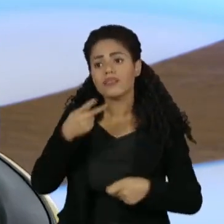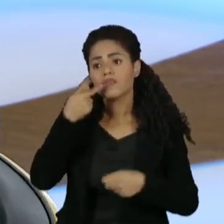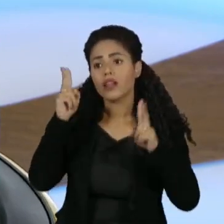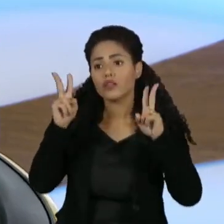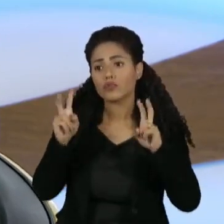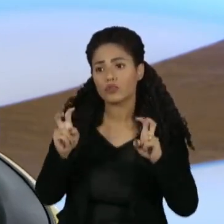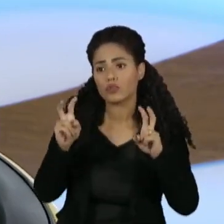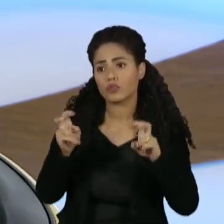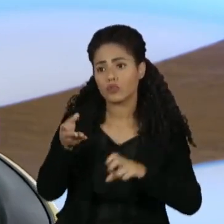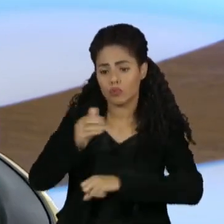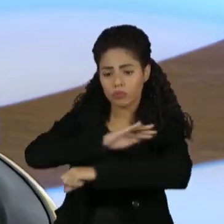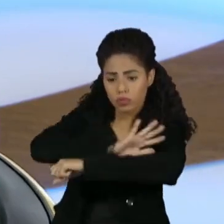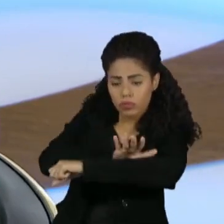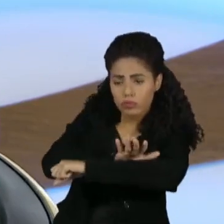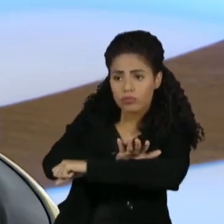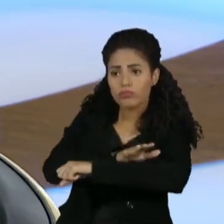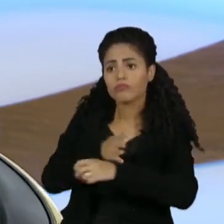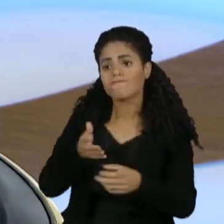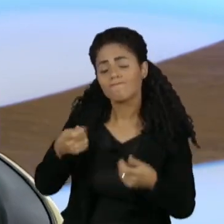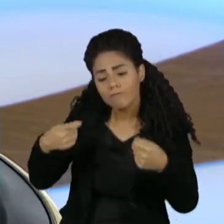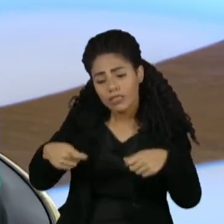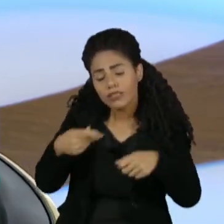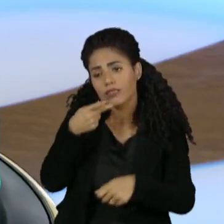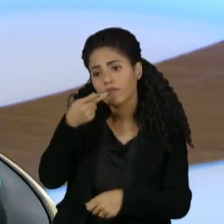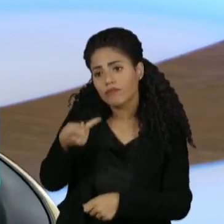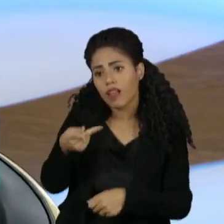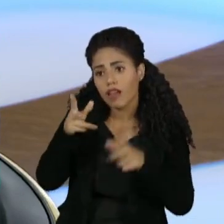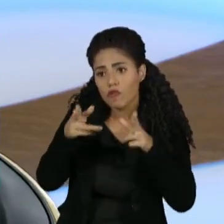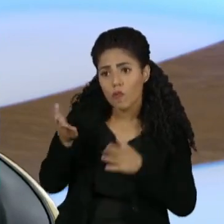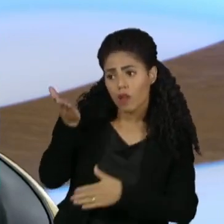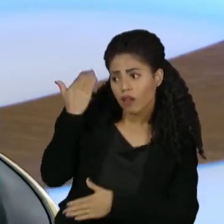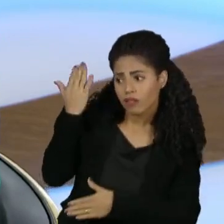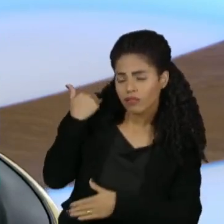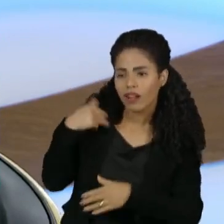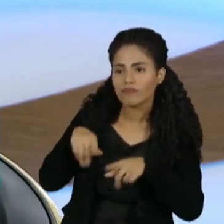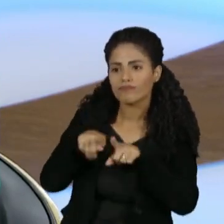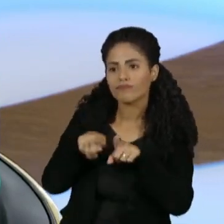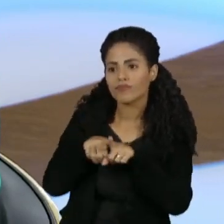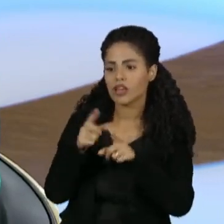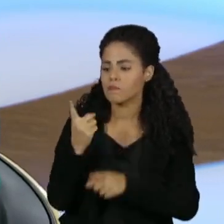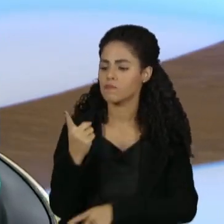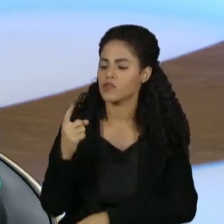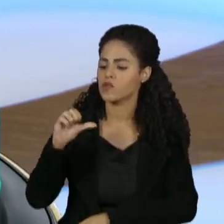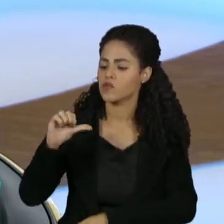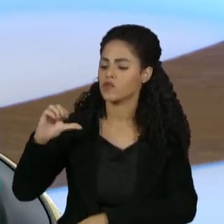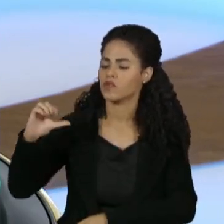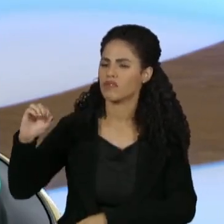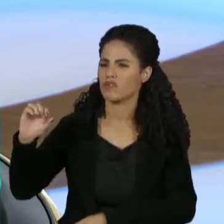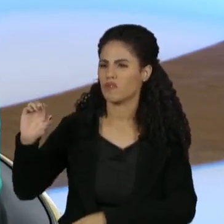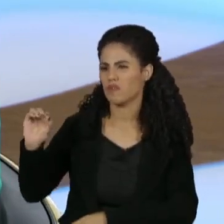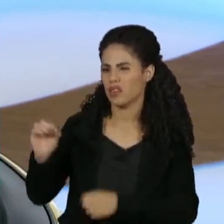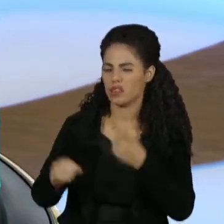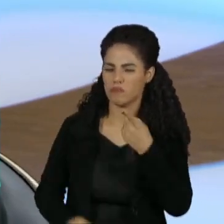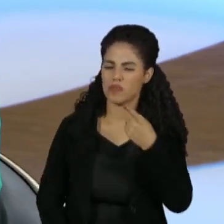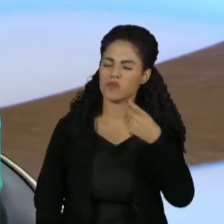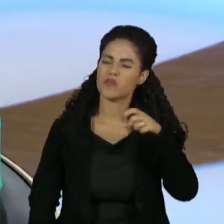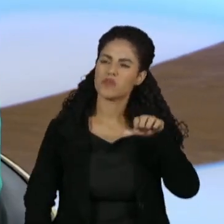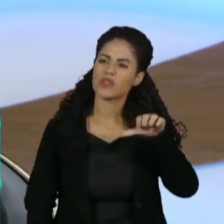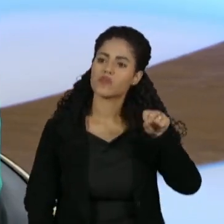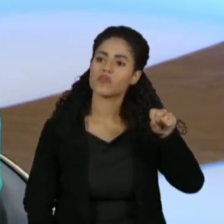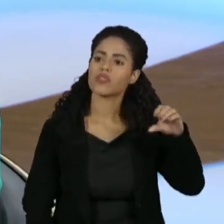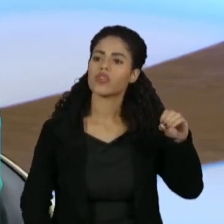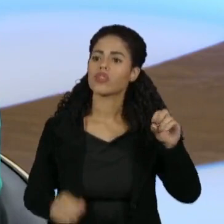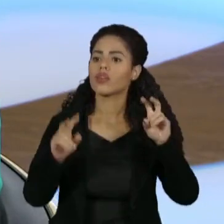assunto, assim como foi necessário lá atrás, nos anos 90, nos anos 80 para cá, falar de